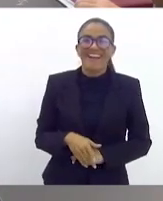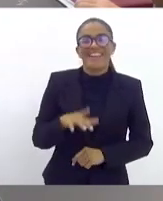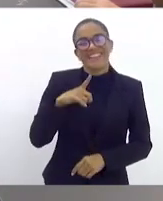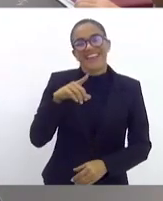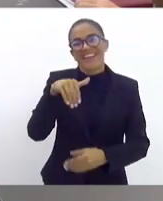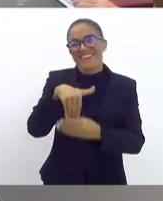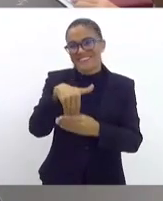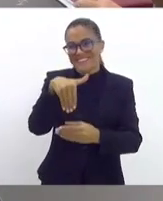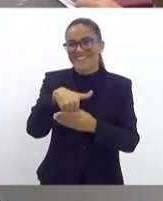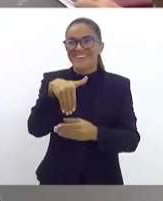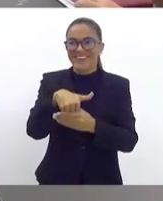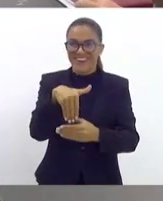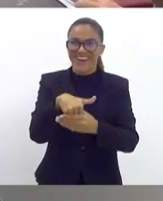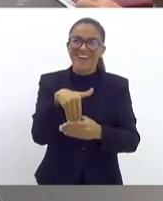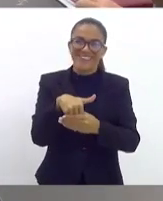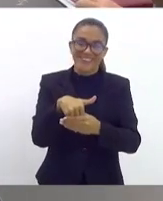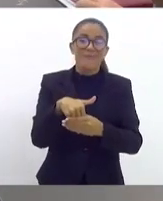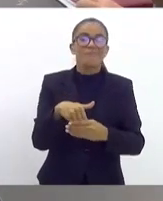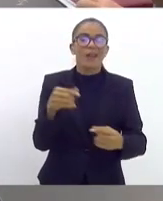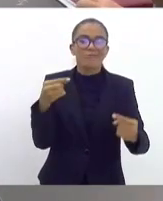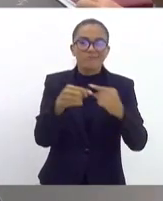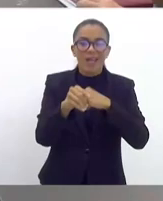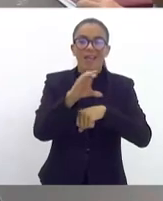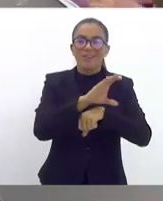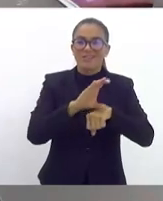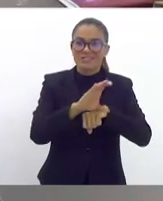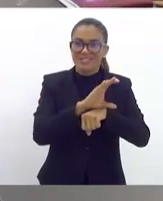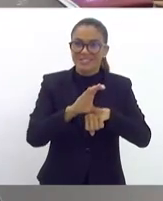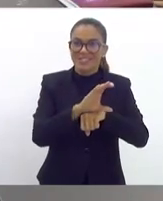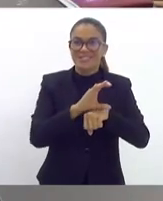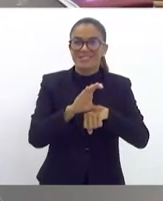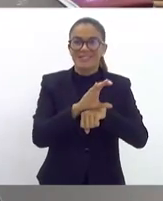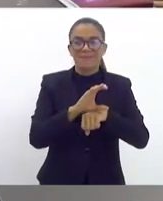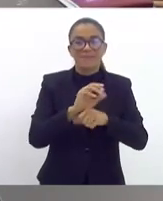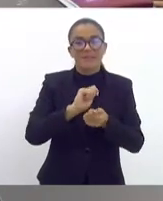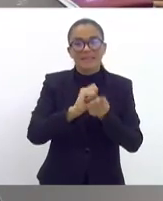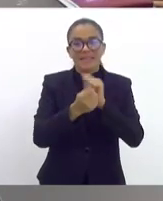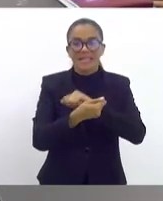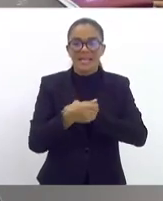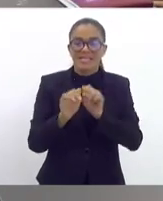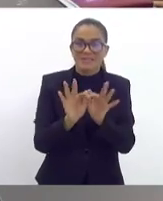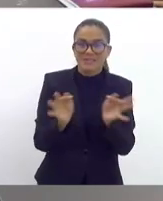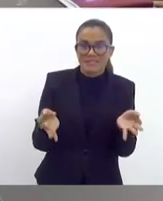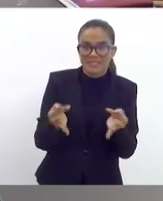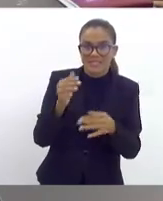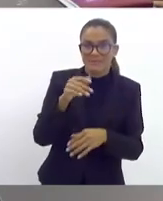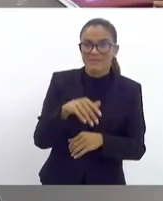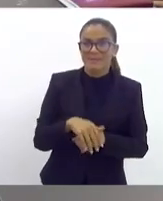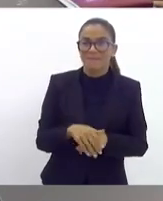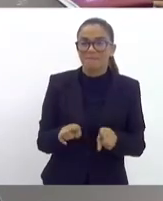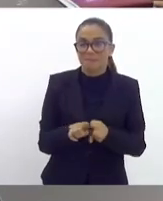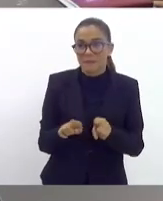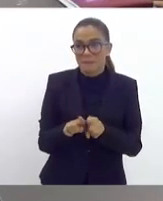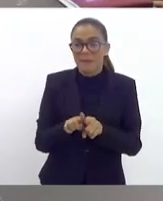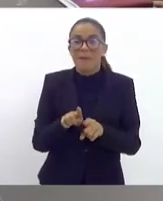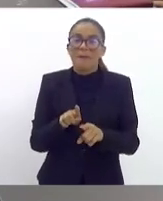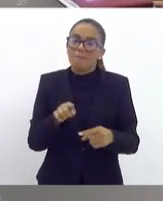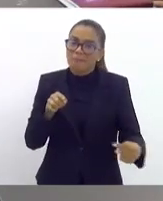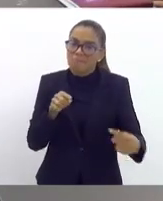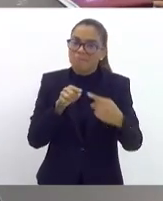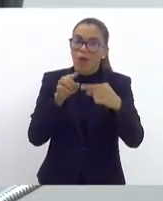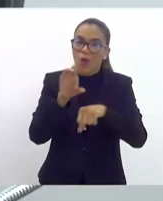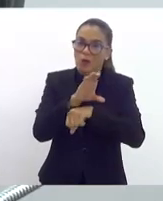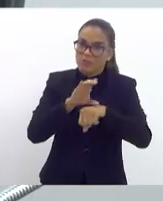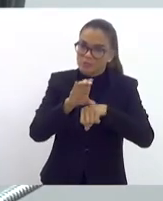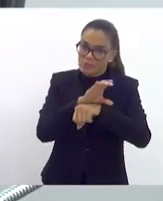Deputado cozzolino pela inconstitucionalidade transformando a indicação simples e um voto na divergência meu pela inconstitucionalidade